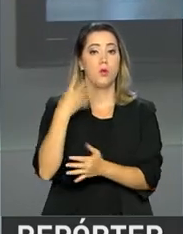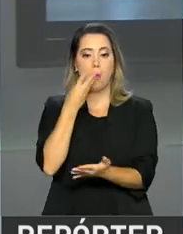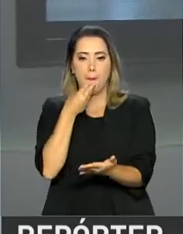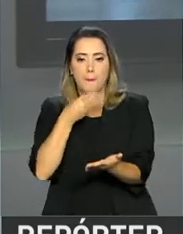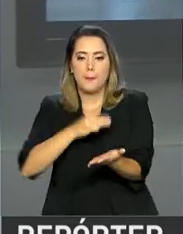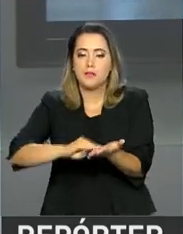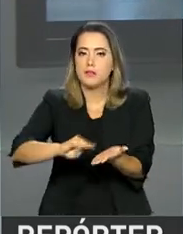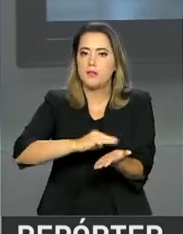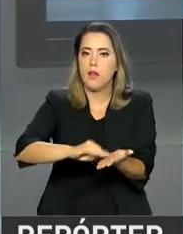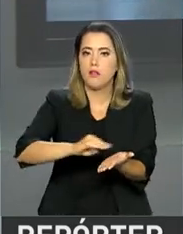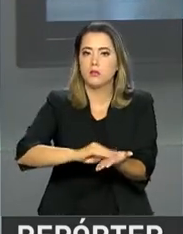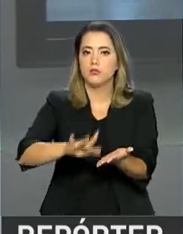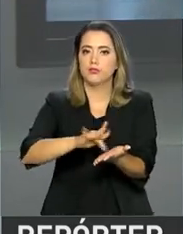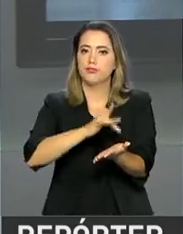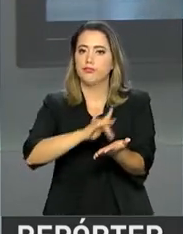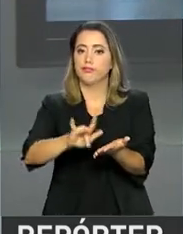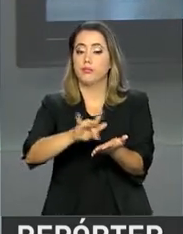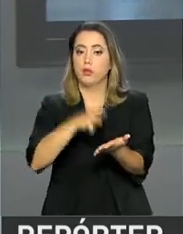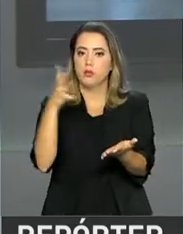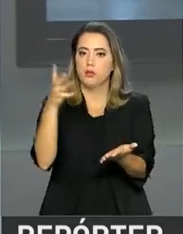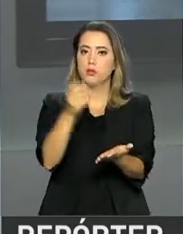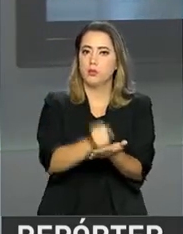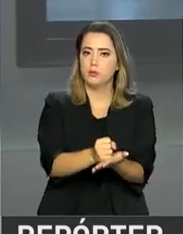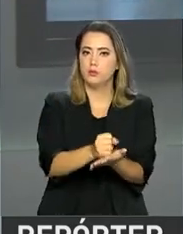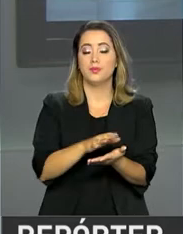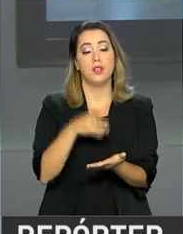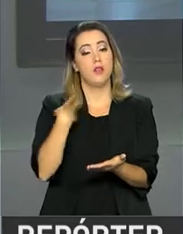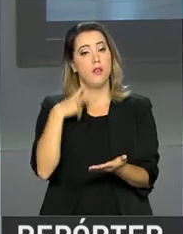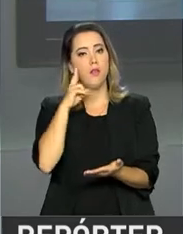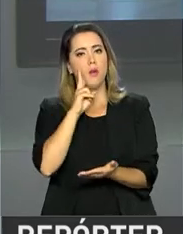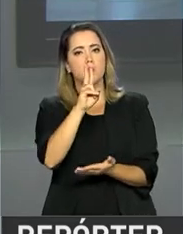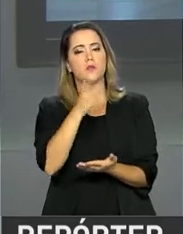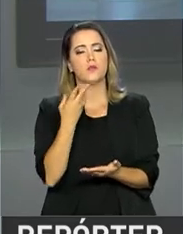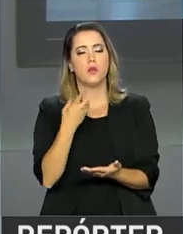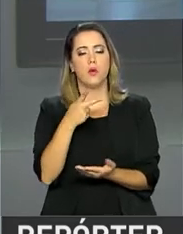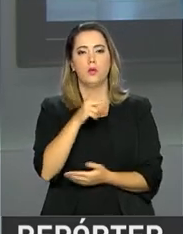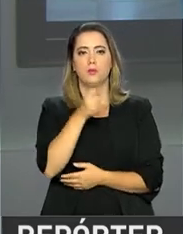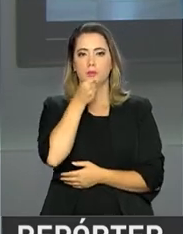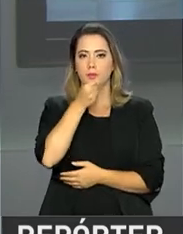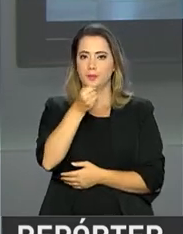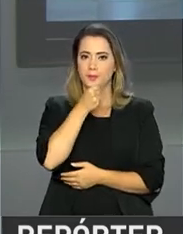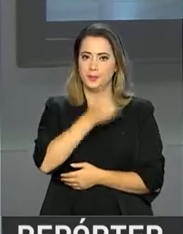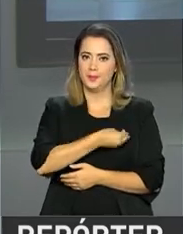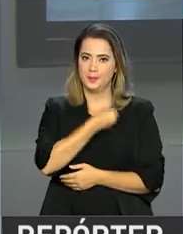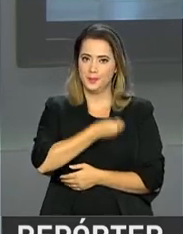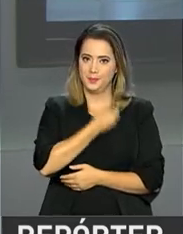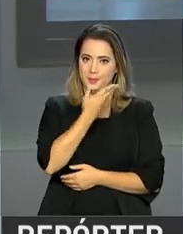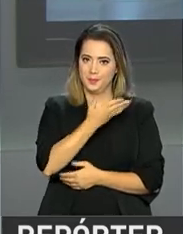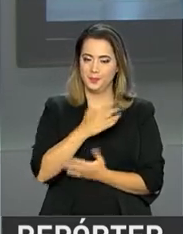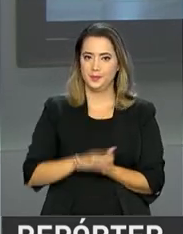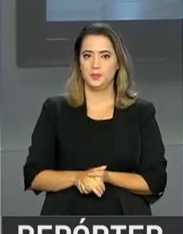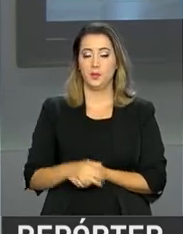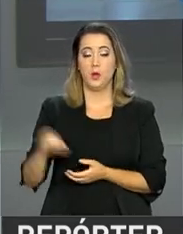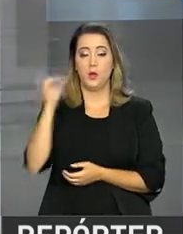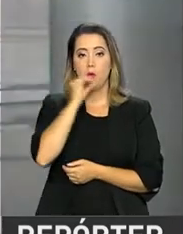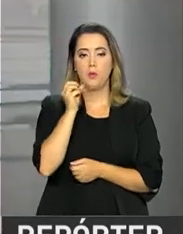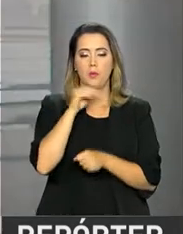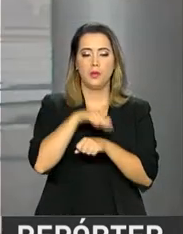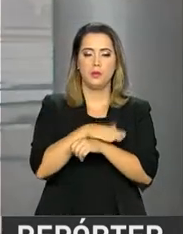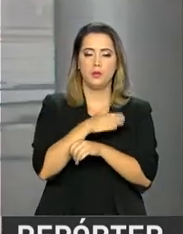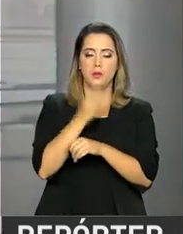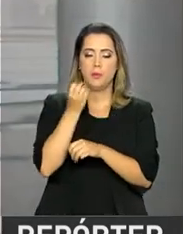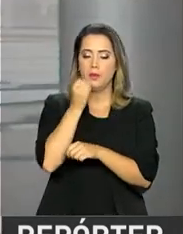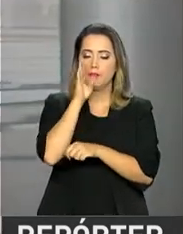mundinho explica pra gente como esse sistema funciona olá boa tarde pra você gostar disso a isso boa tarde a